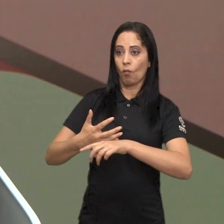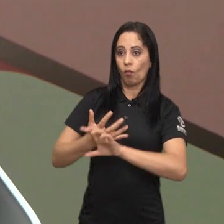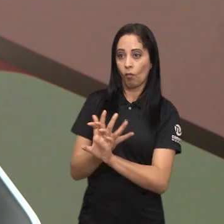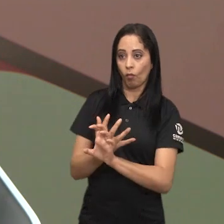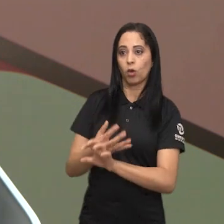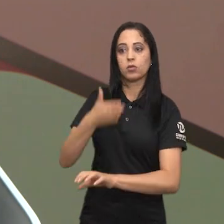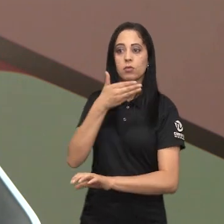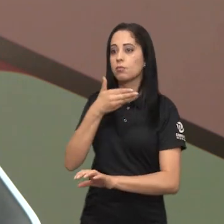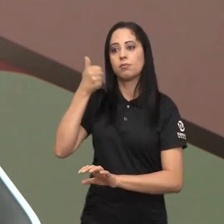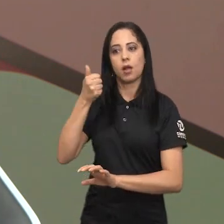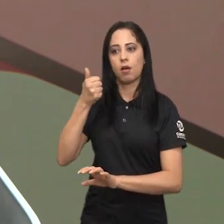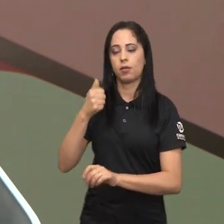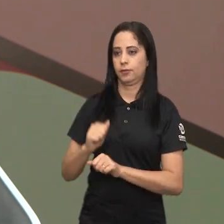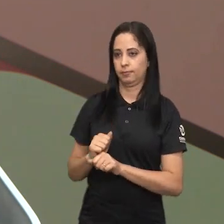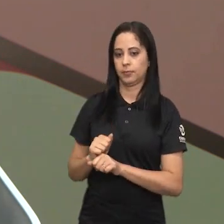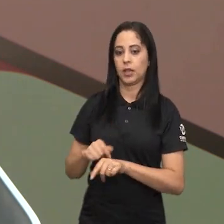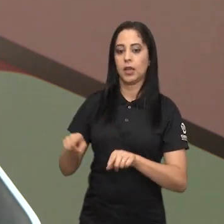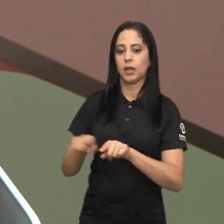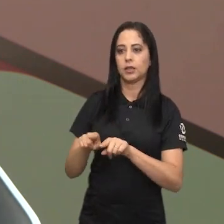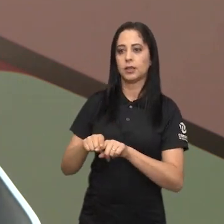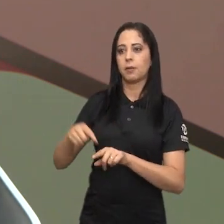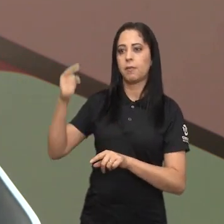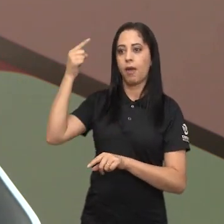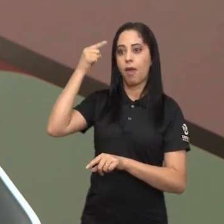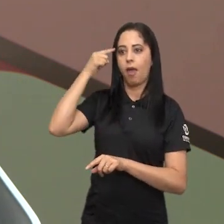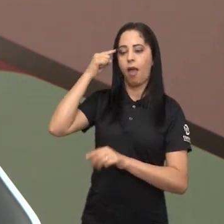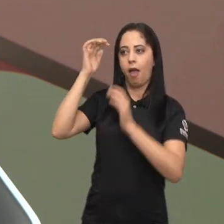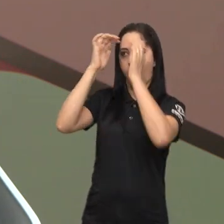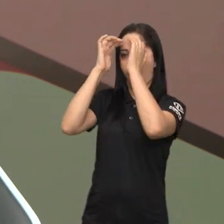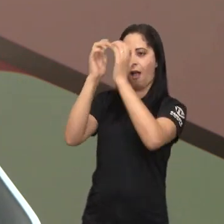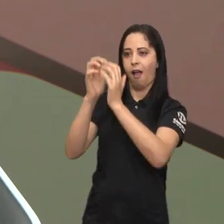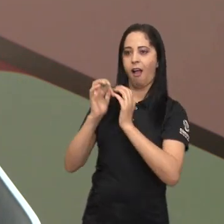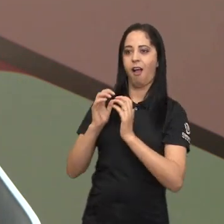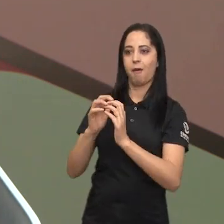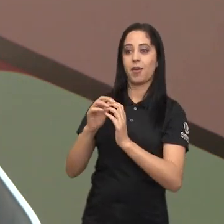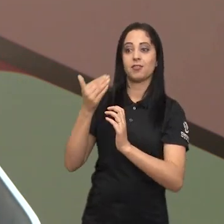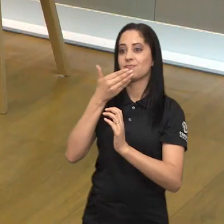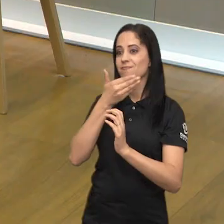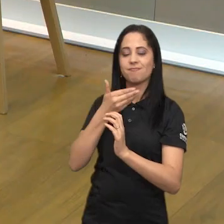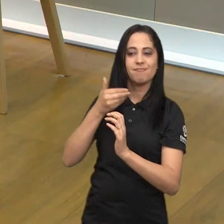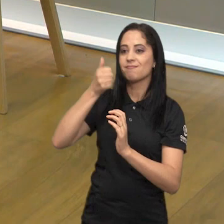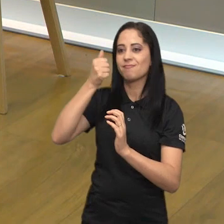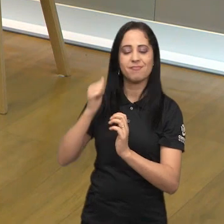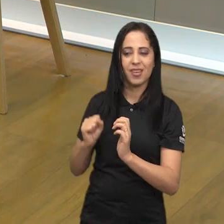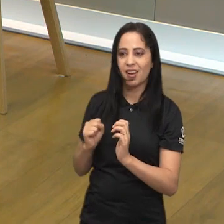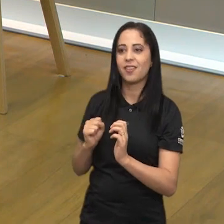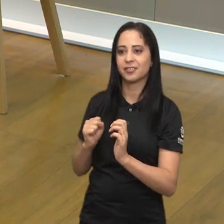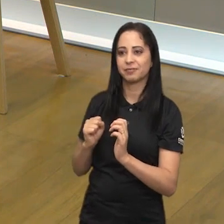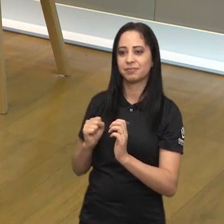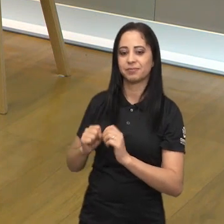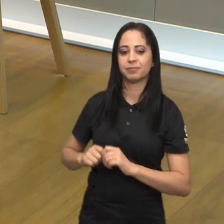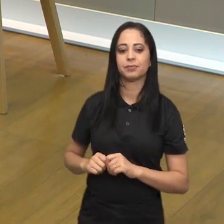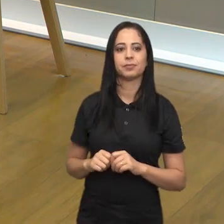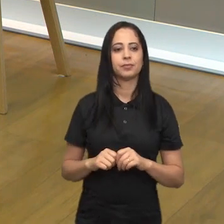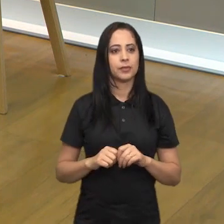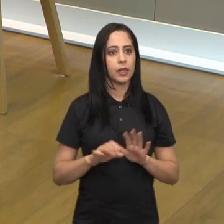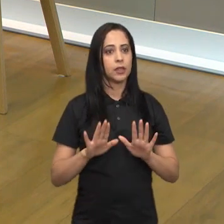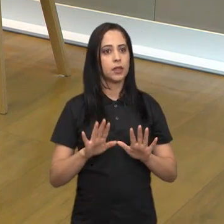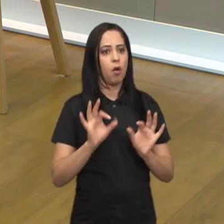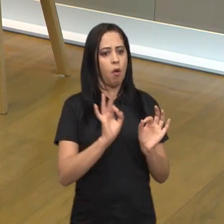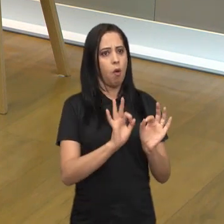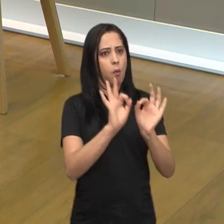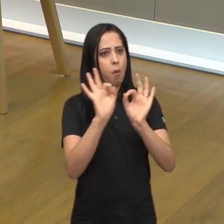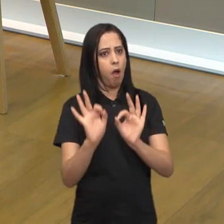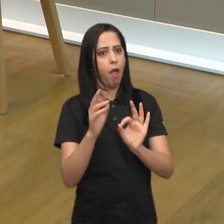tem alguns trabalhos mostrando a melhora da cognição com diminuição de risco de Alzheimer. Na